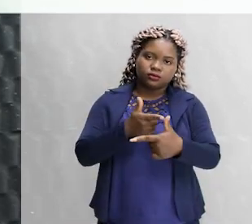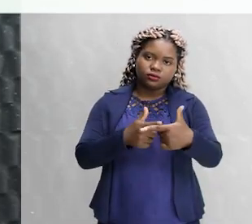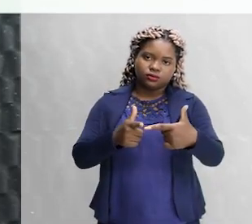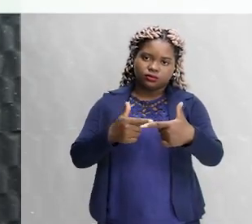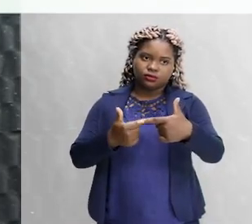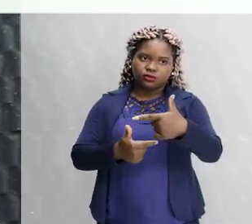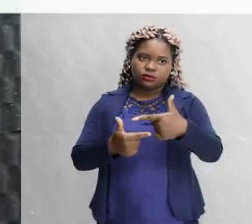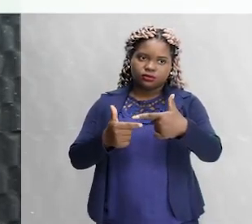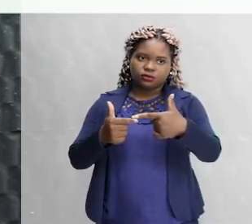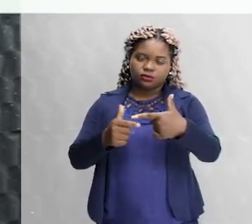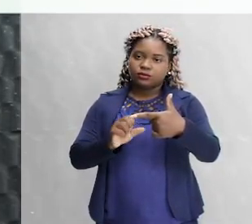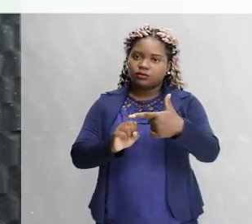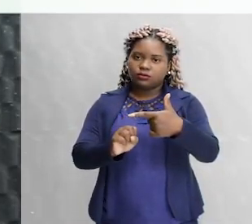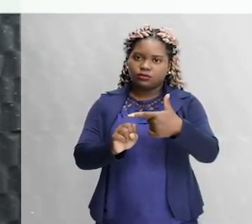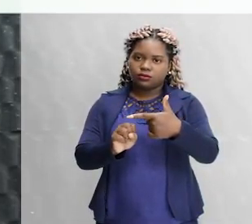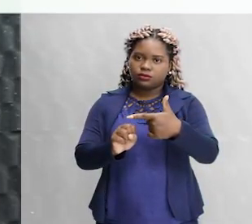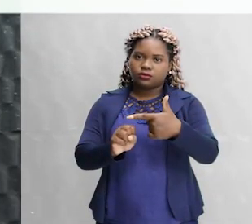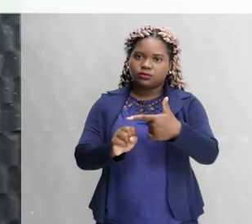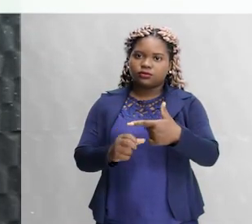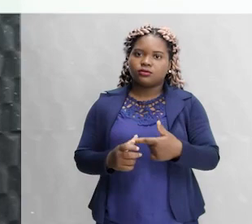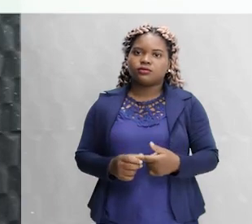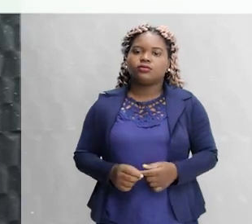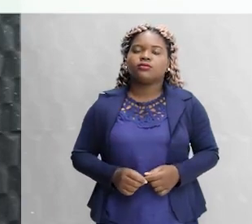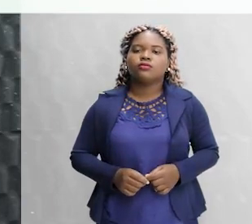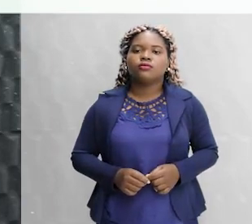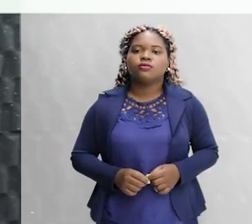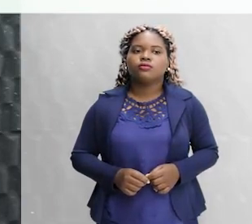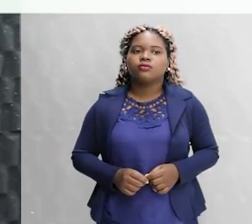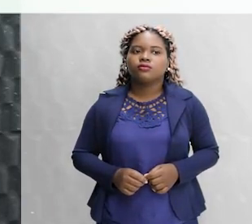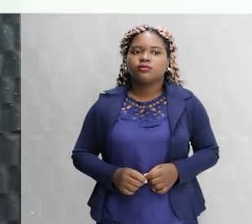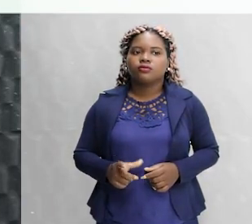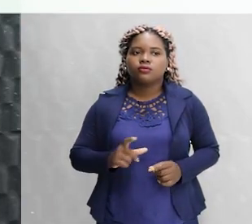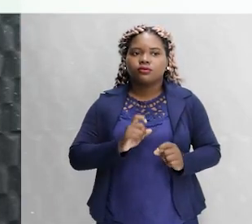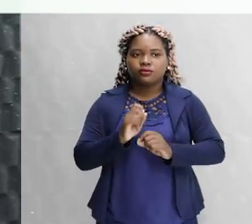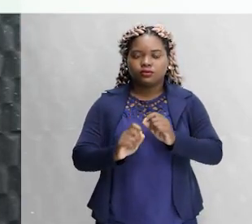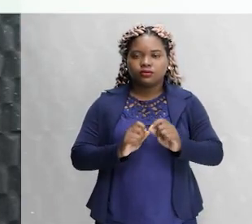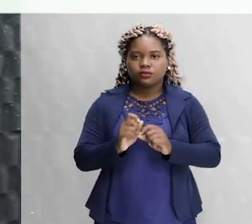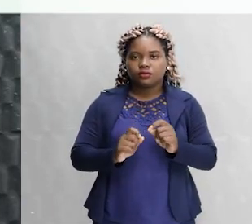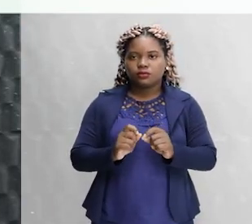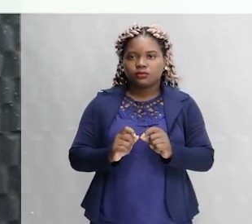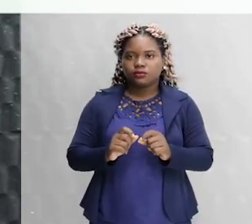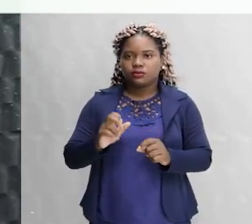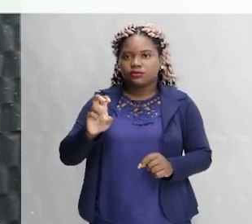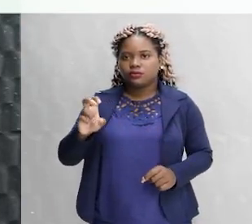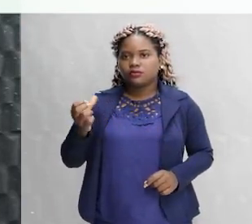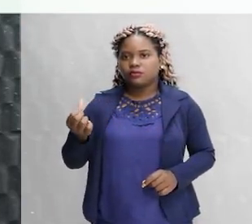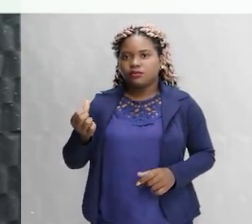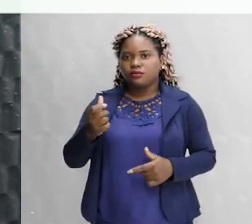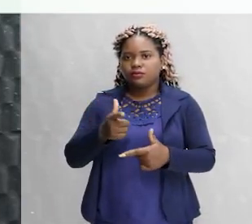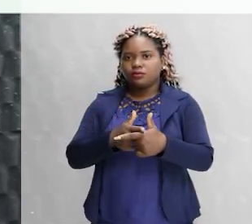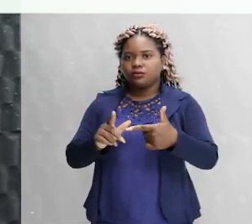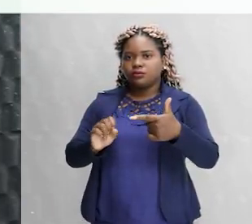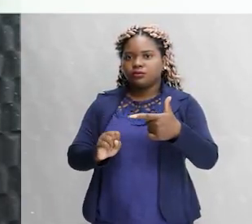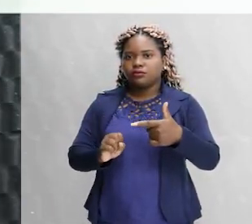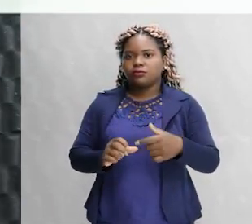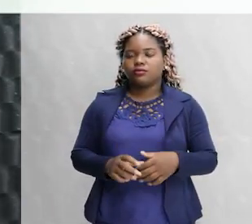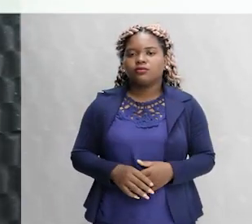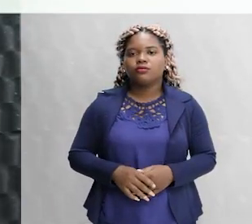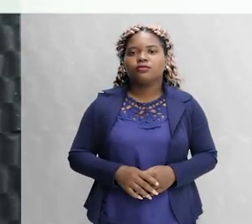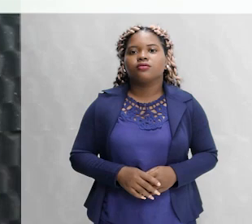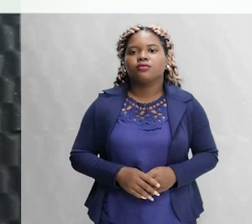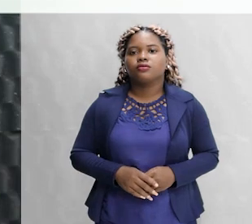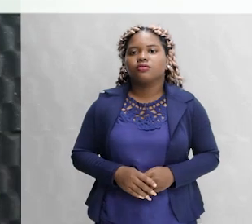Dividido por 8. Certo? Então você vai ter aqui 56 dividido por